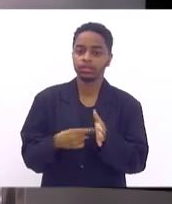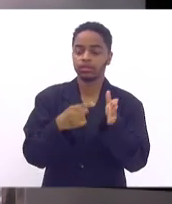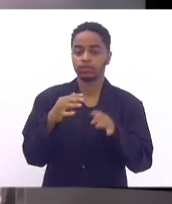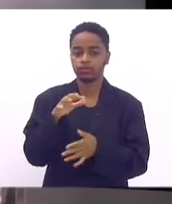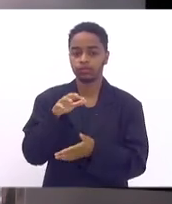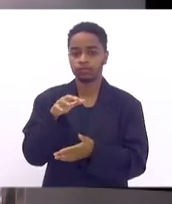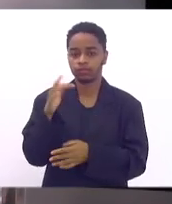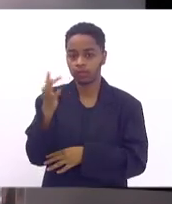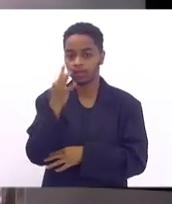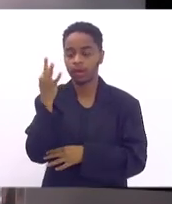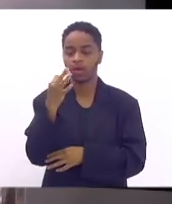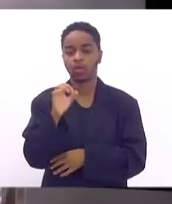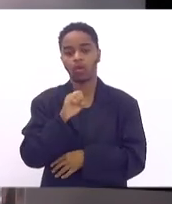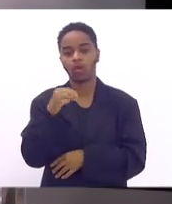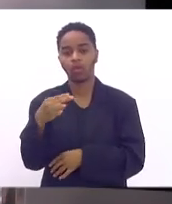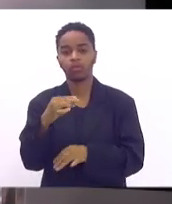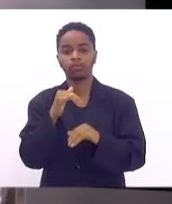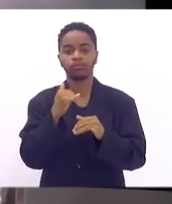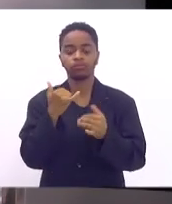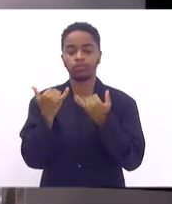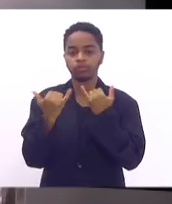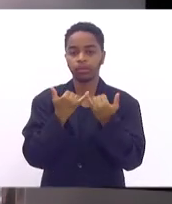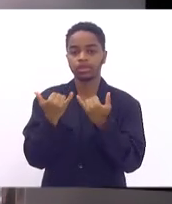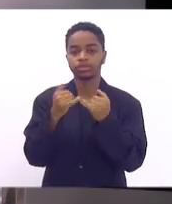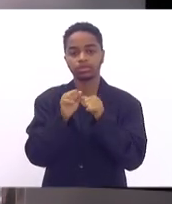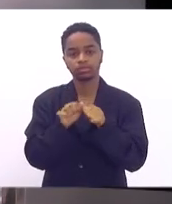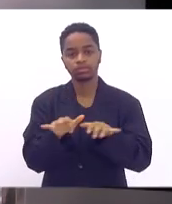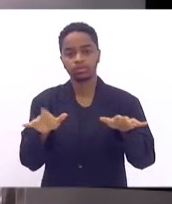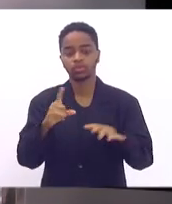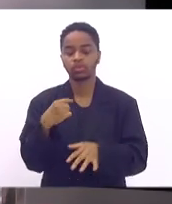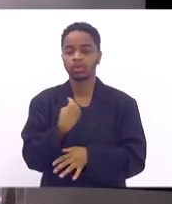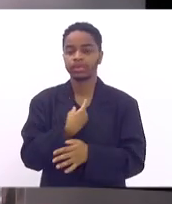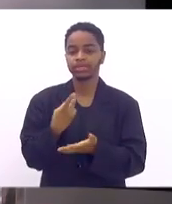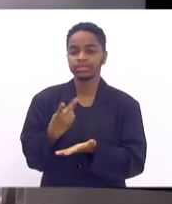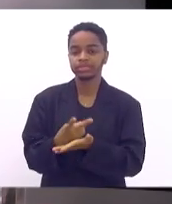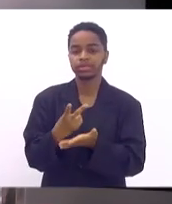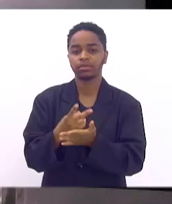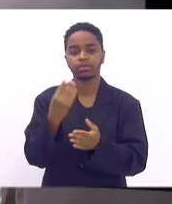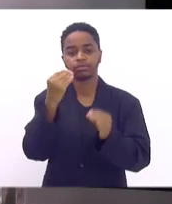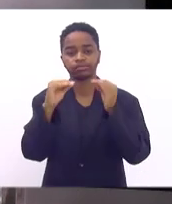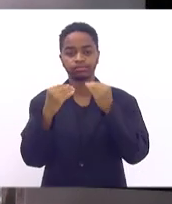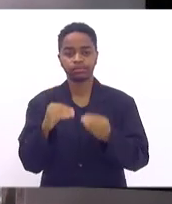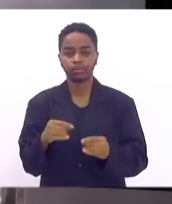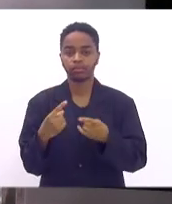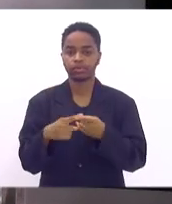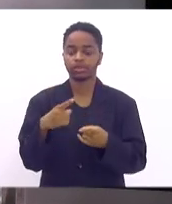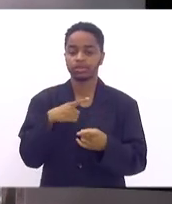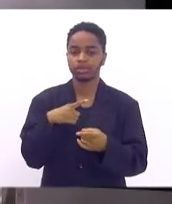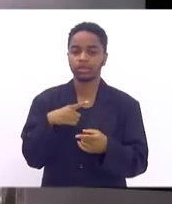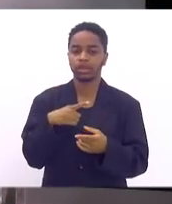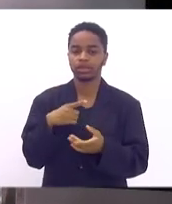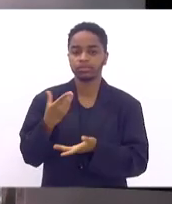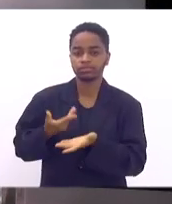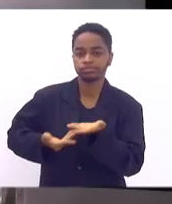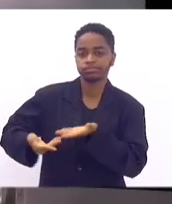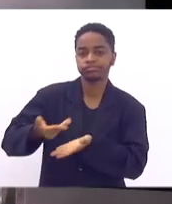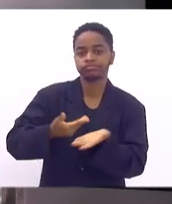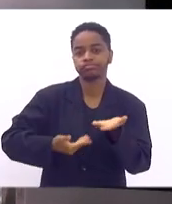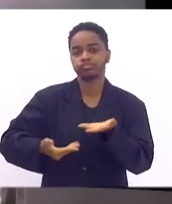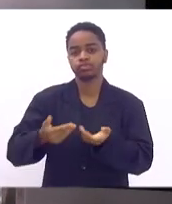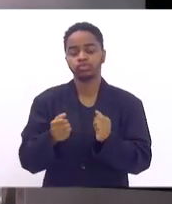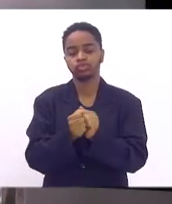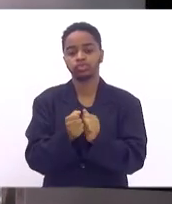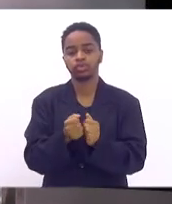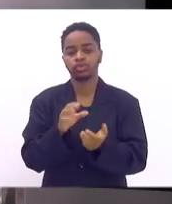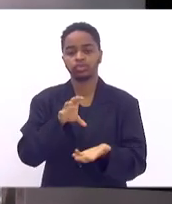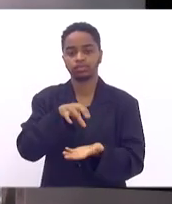mais informações. A gente sempre faz esse encaminhamento, que a gente tem uma parceria de um fluxo bem legal com a Ouvidoria da Mulher, para o